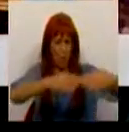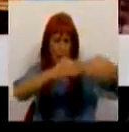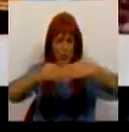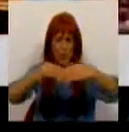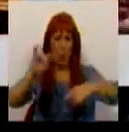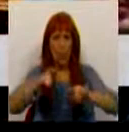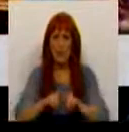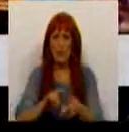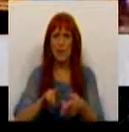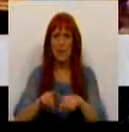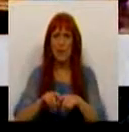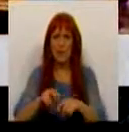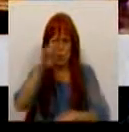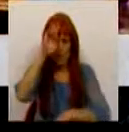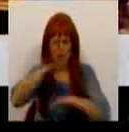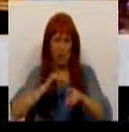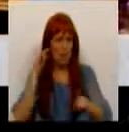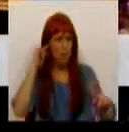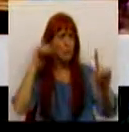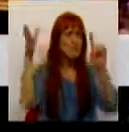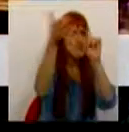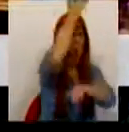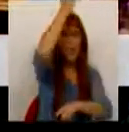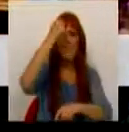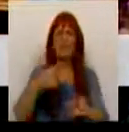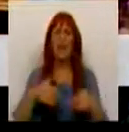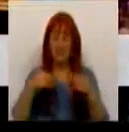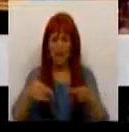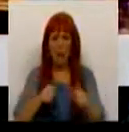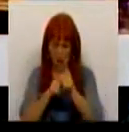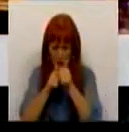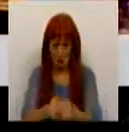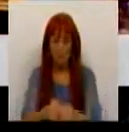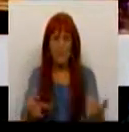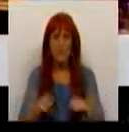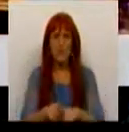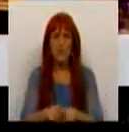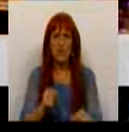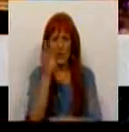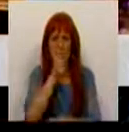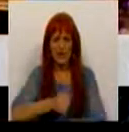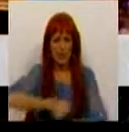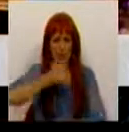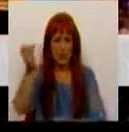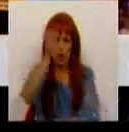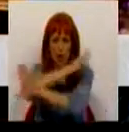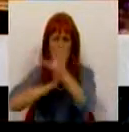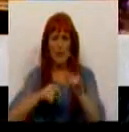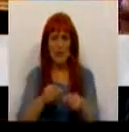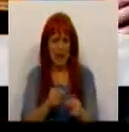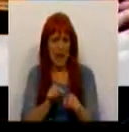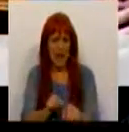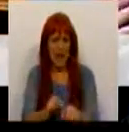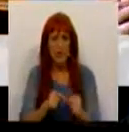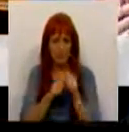pese embora o esforço que fazem para lá chegar? E vai acompanhar as boas práticas europeias nesta